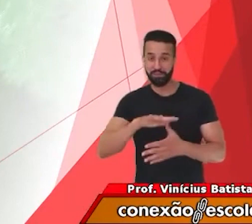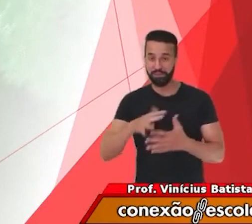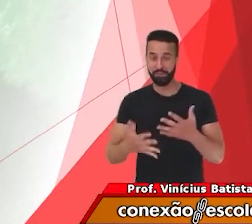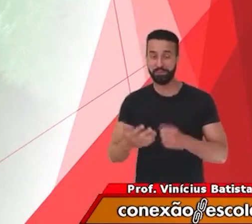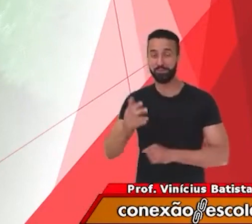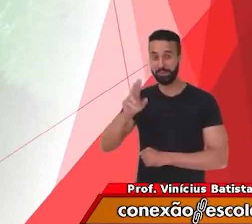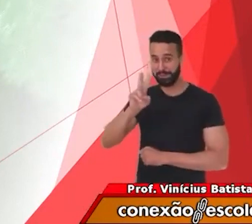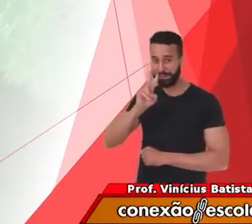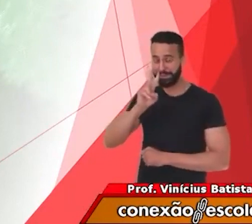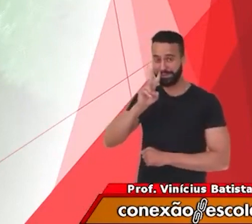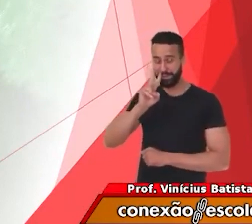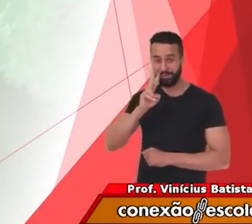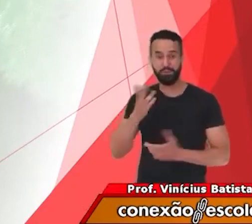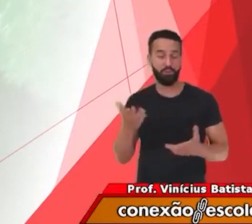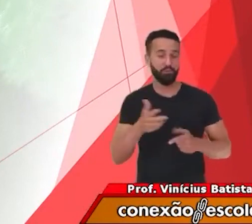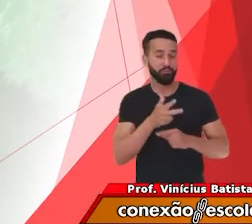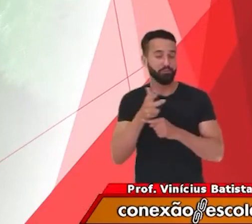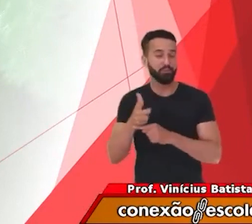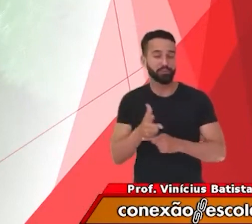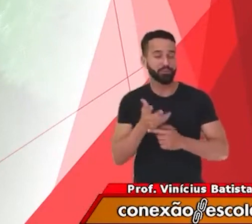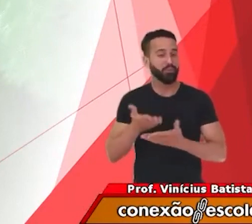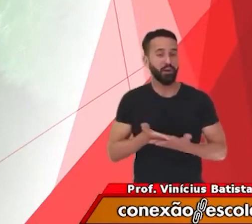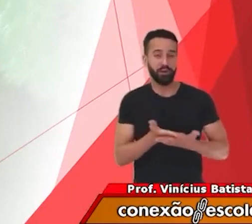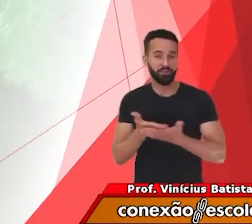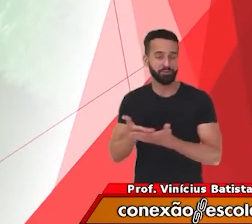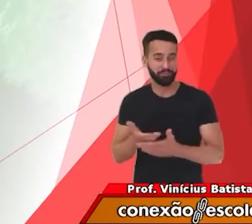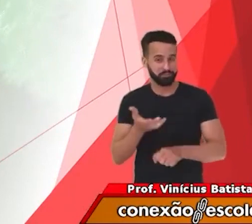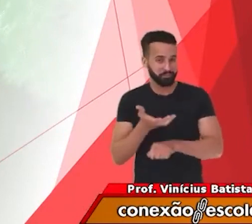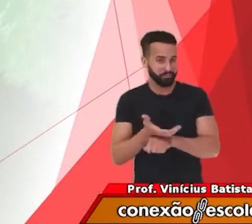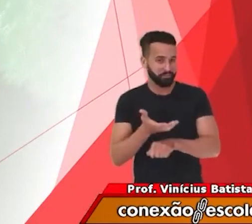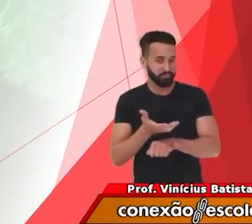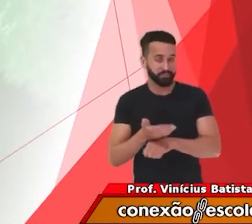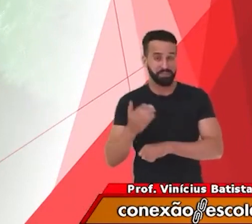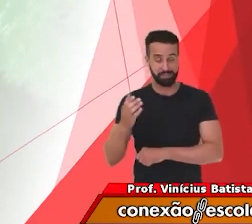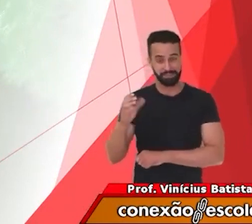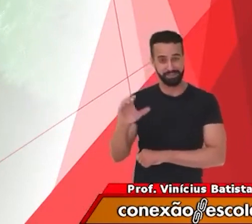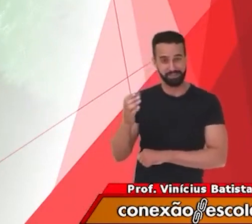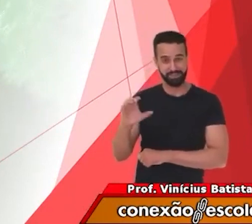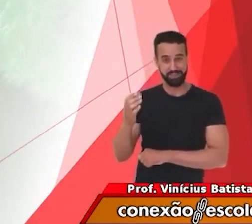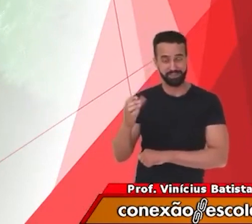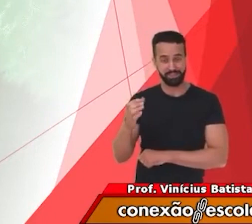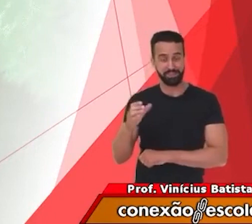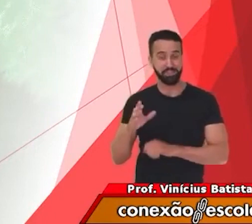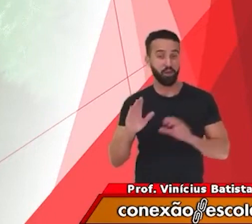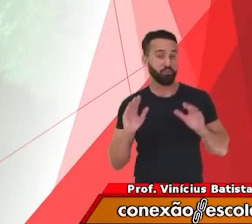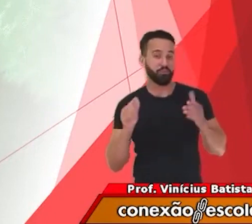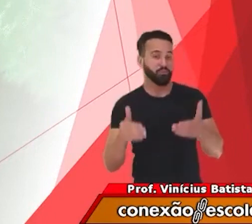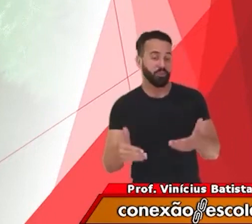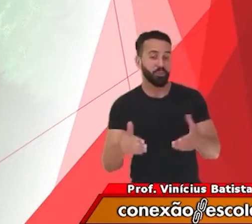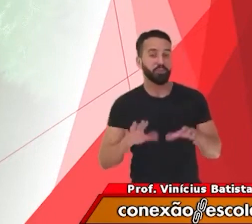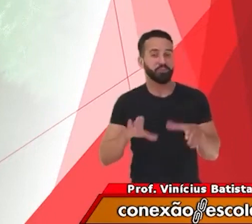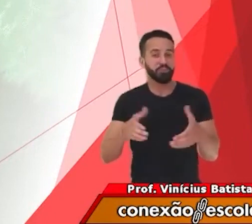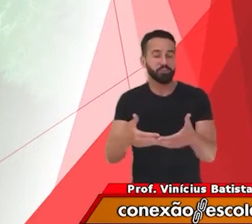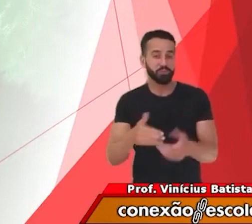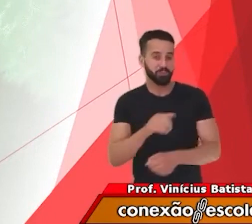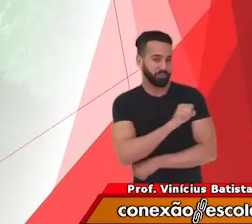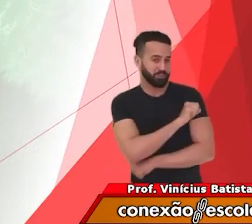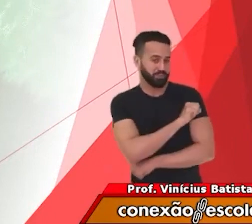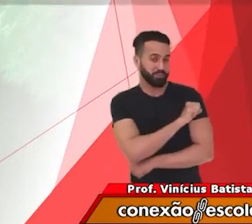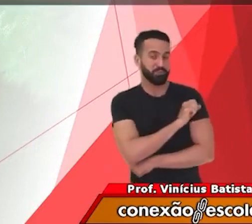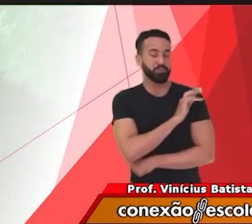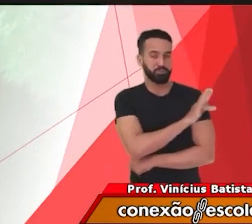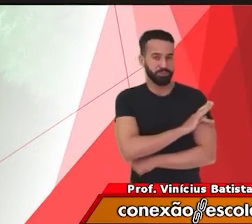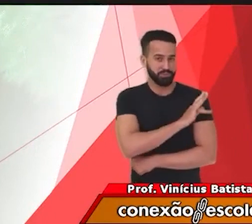Libras, Vinícius, para a videoaula de hoje de Ciências da Natureza, voltada para os estudantes do 8º ano do